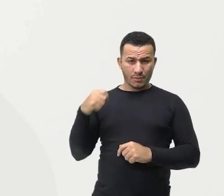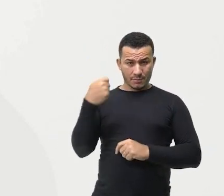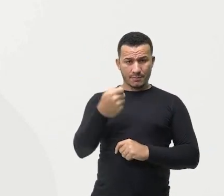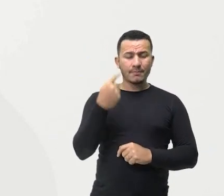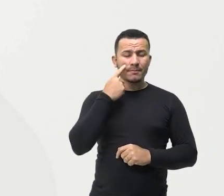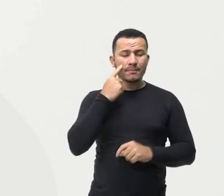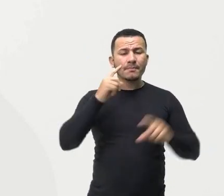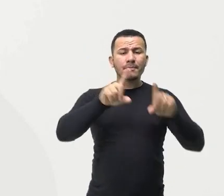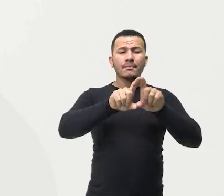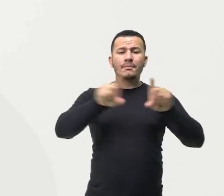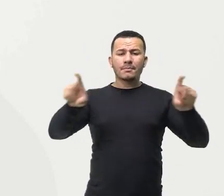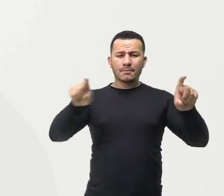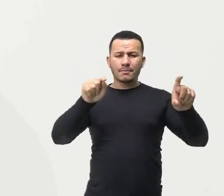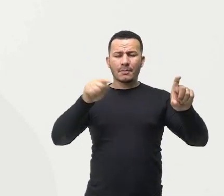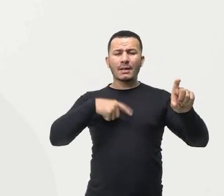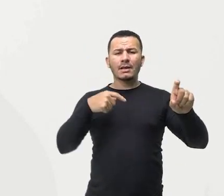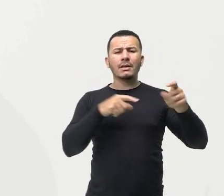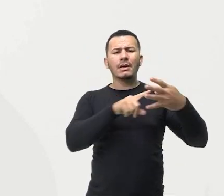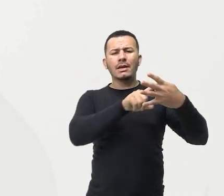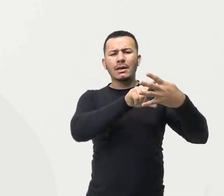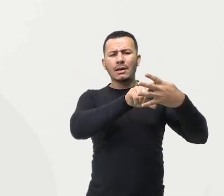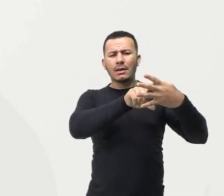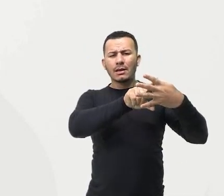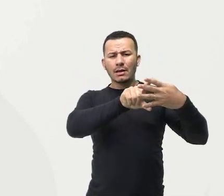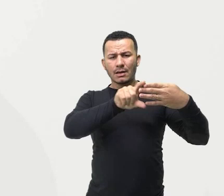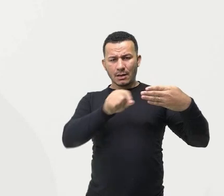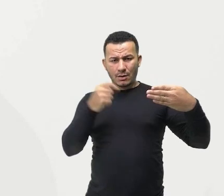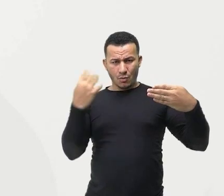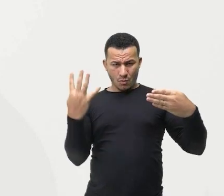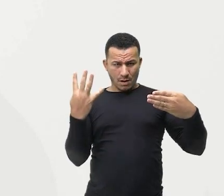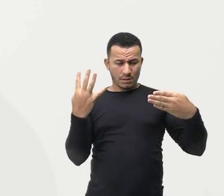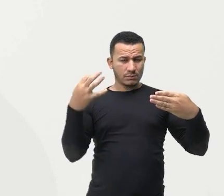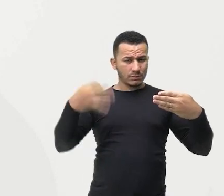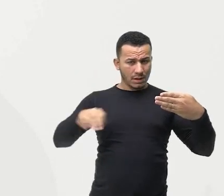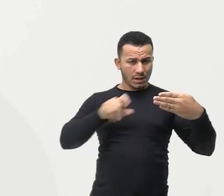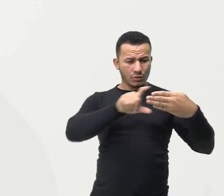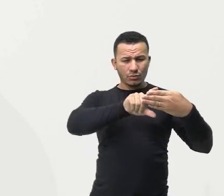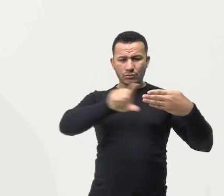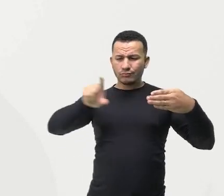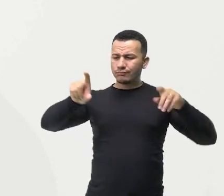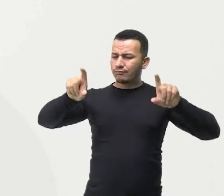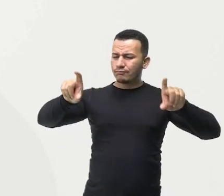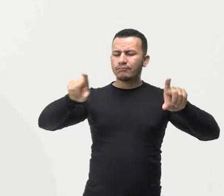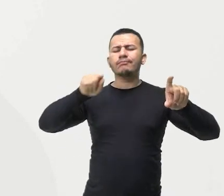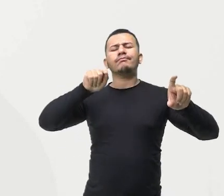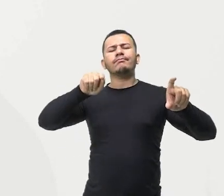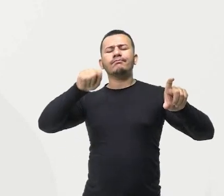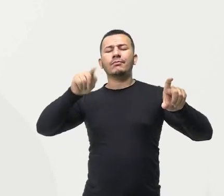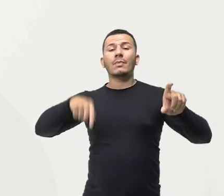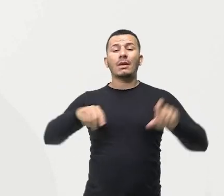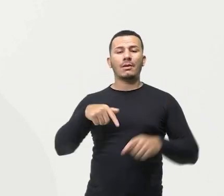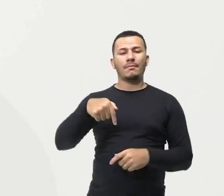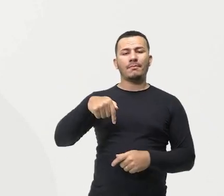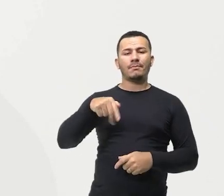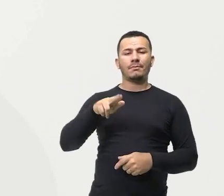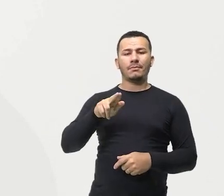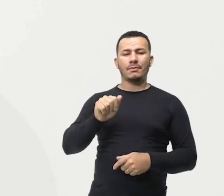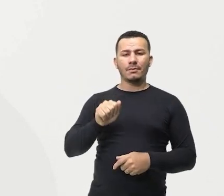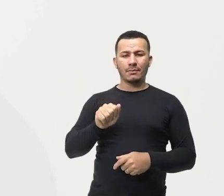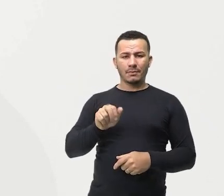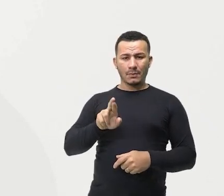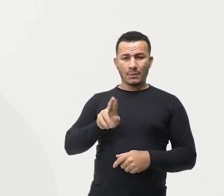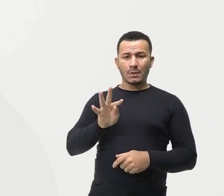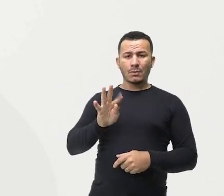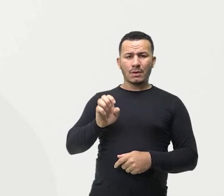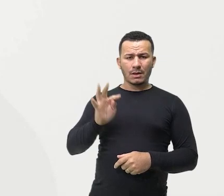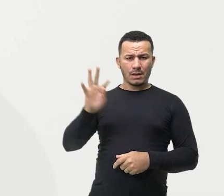primeira aqui, nós temos 4 versos agrupados, certo? Então, a gente vai dizer que essa estrofe é um quarteto,